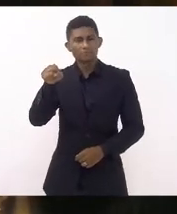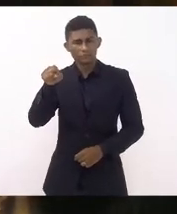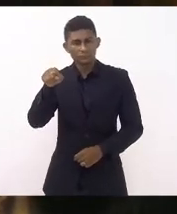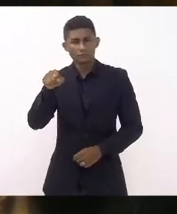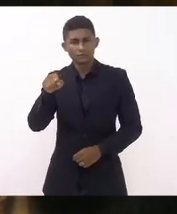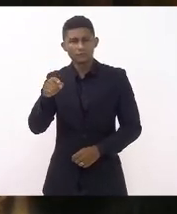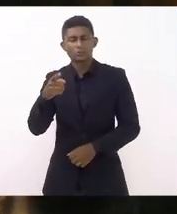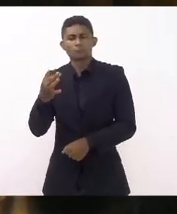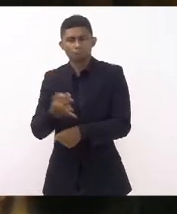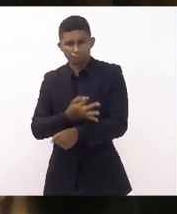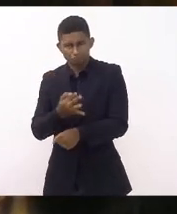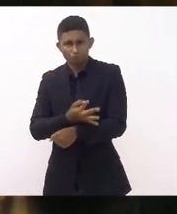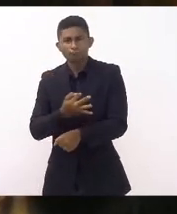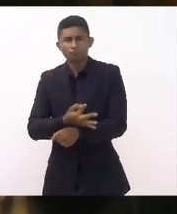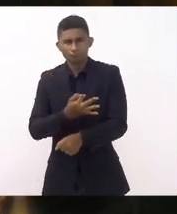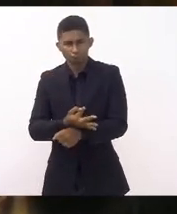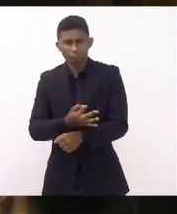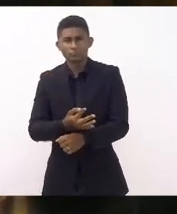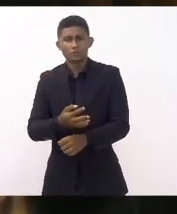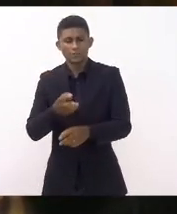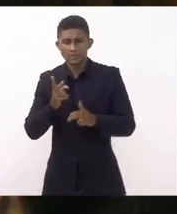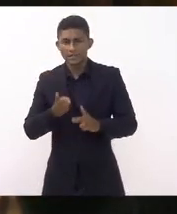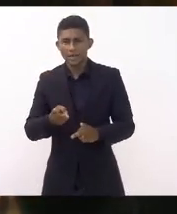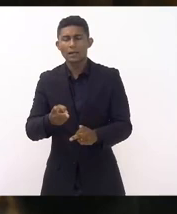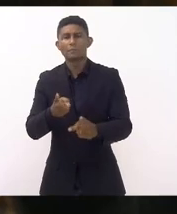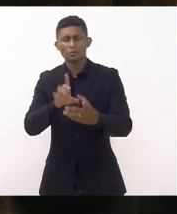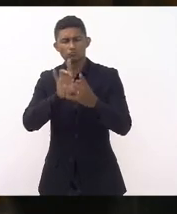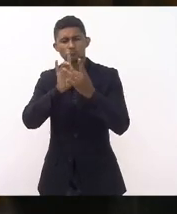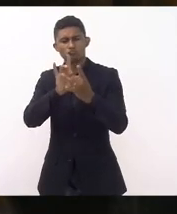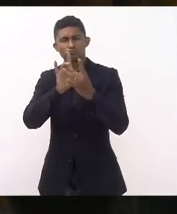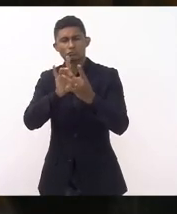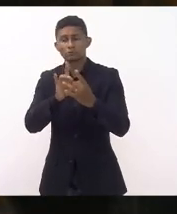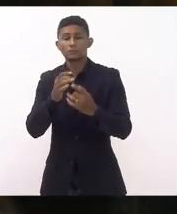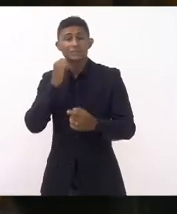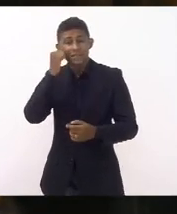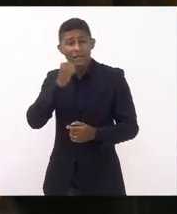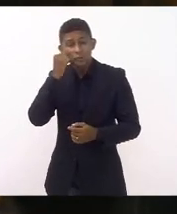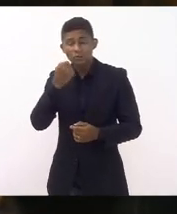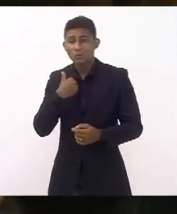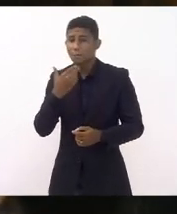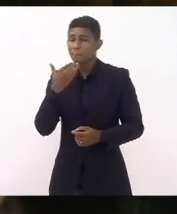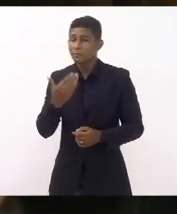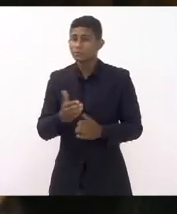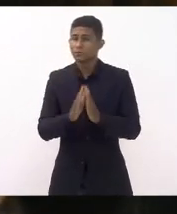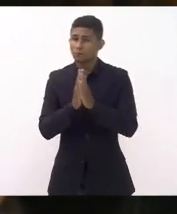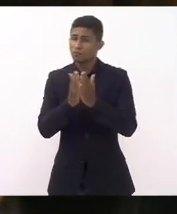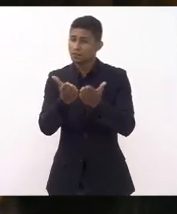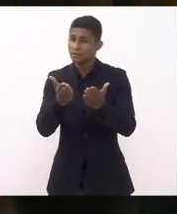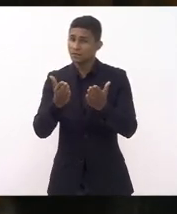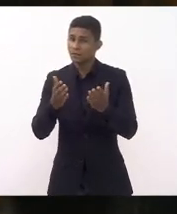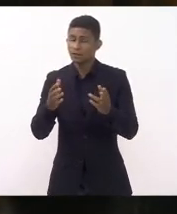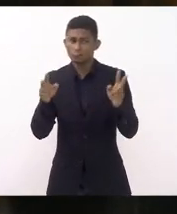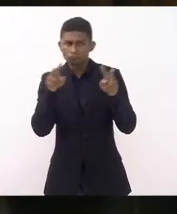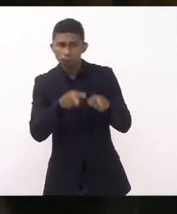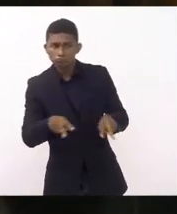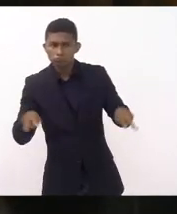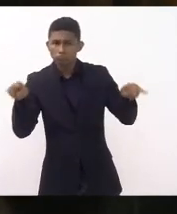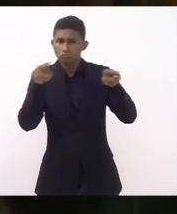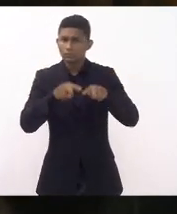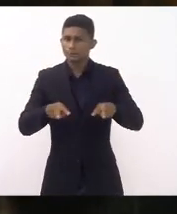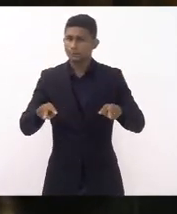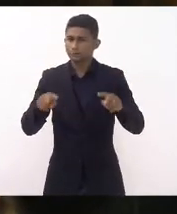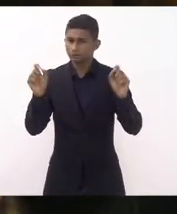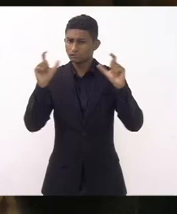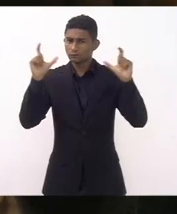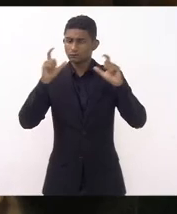fiel do partido. Então, senador, eu peço que o senhor olhe com um olhar muito atento, porque eu, que